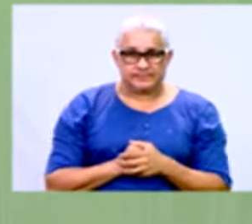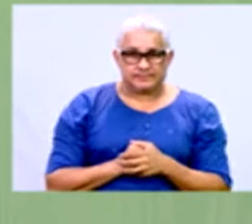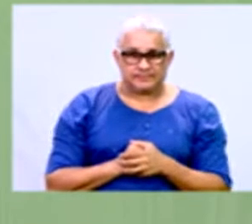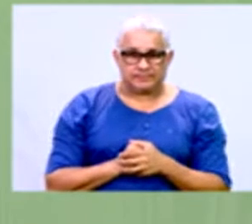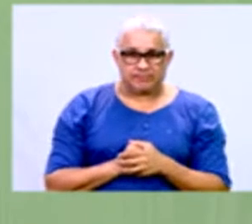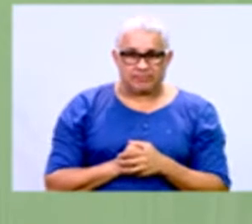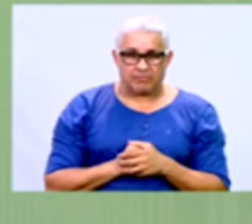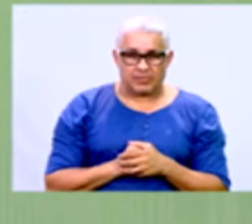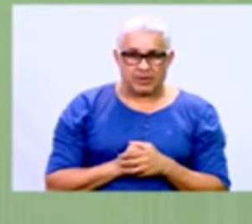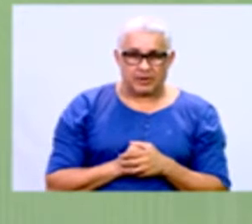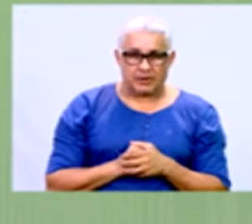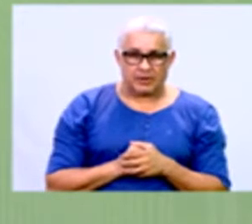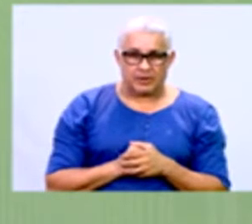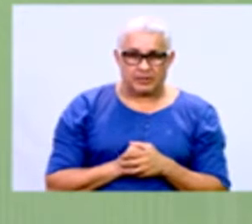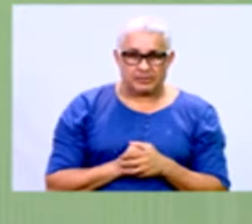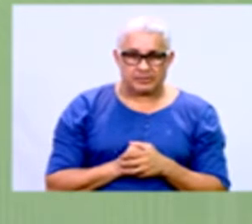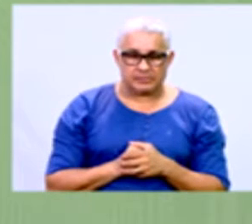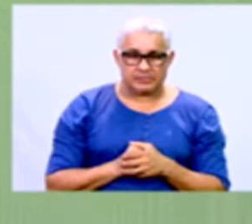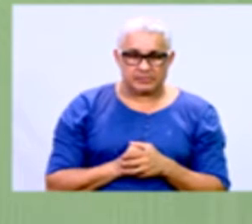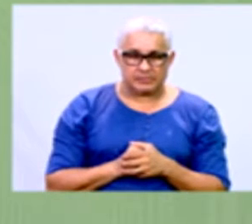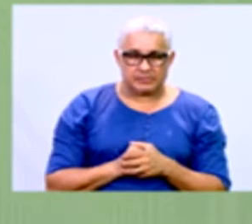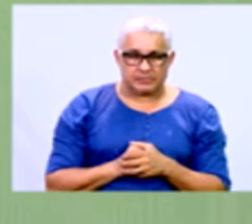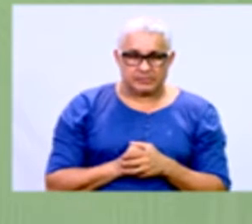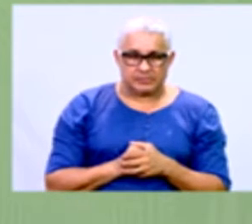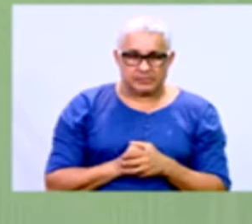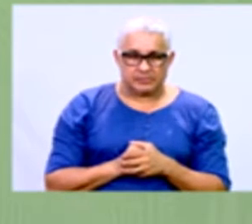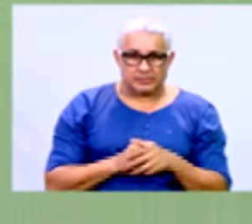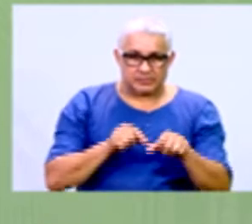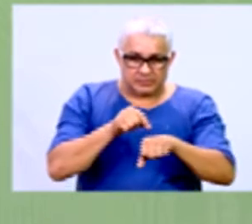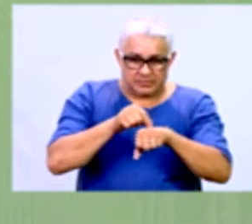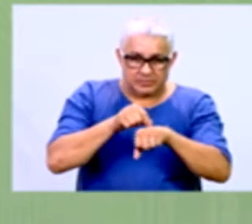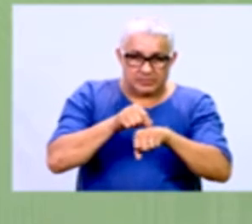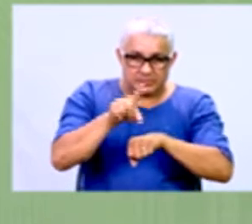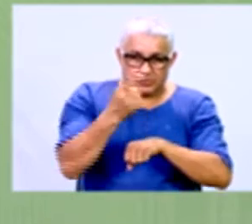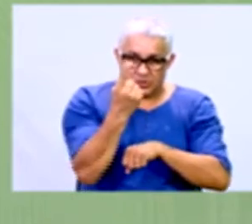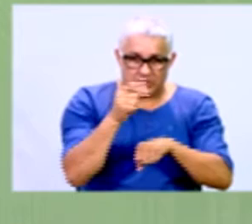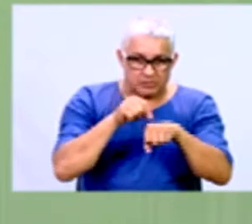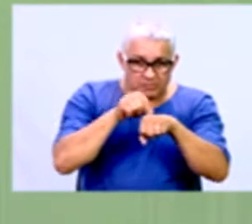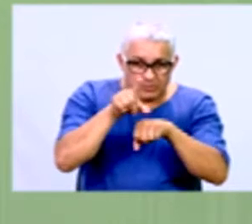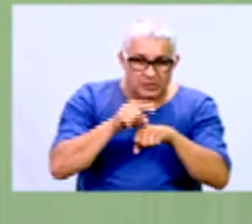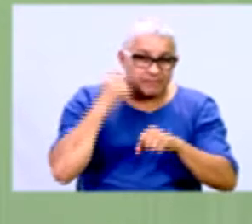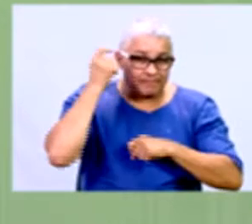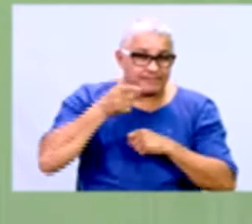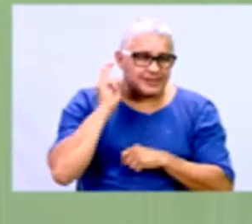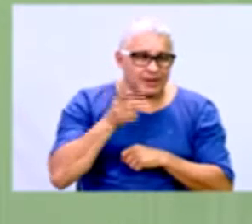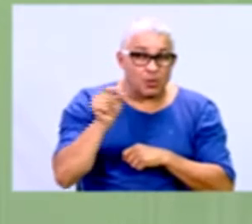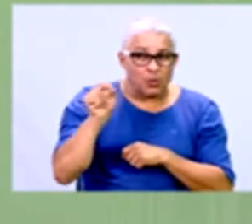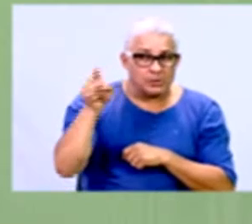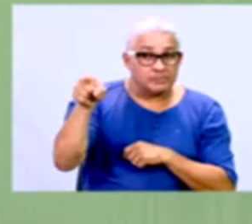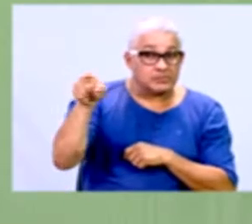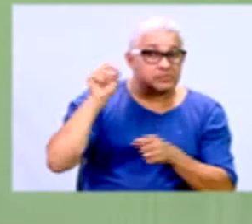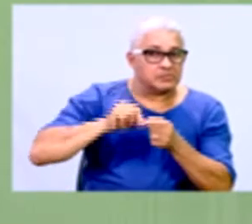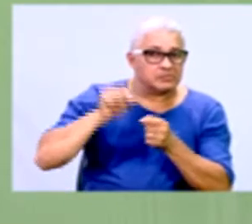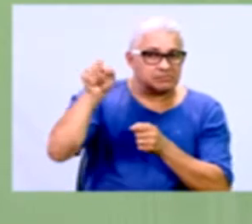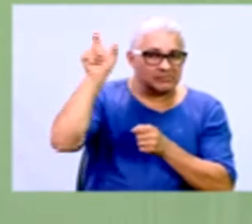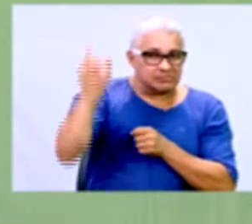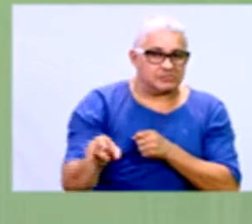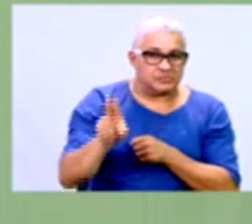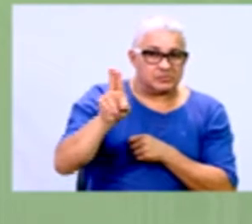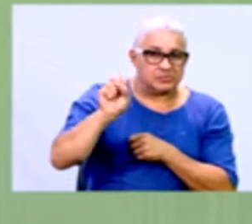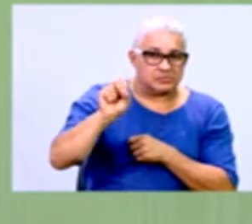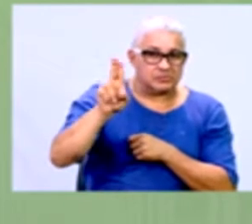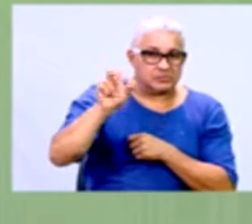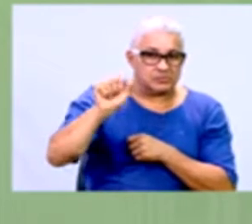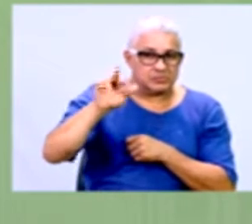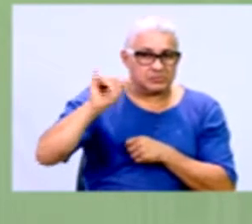ele sempre... uma dica que eu dou para vocês é, se preocupe sempre com o que o usuário vai fazer, porque sempre ele vai fazer o que